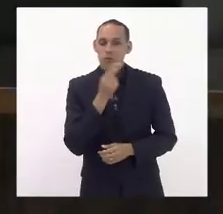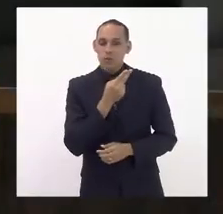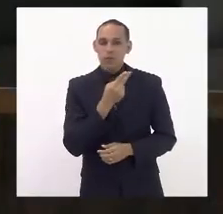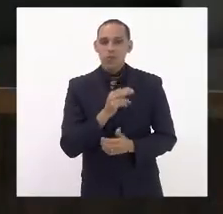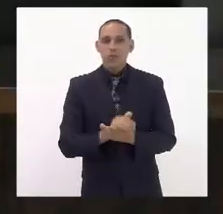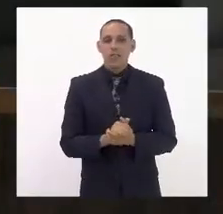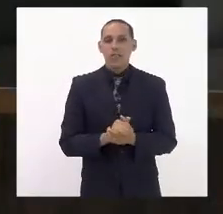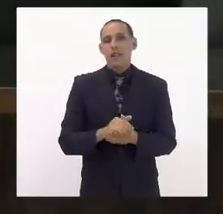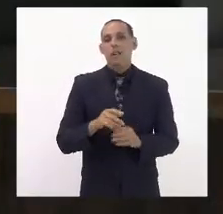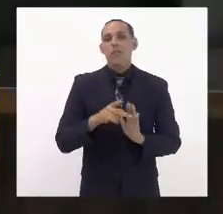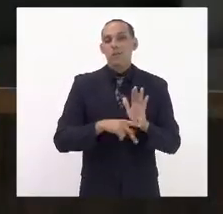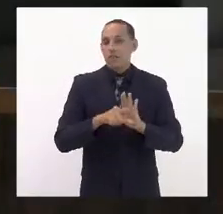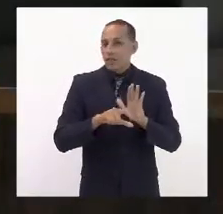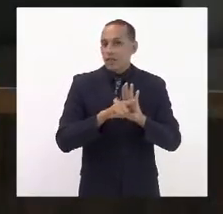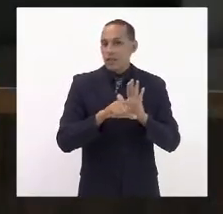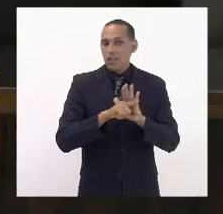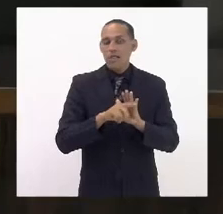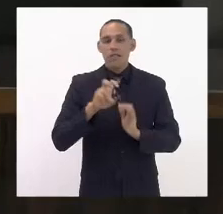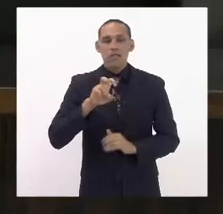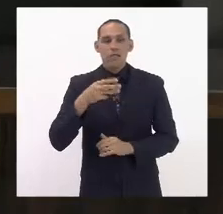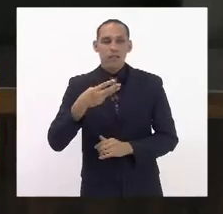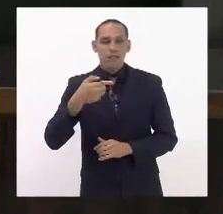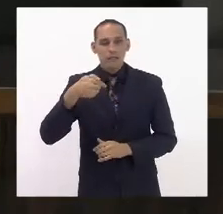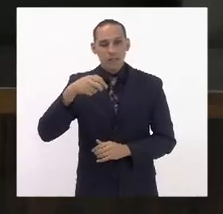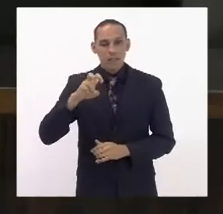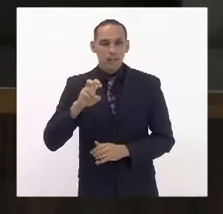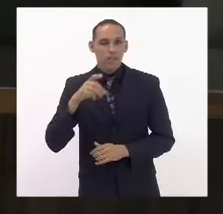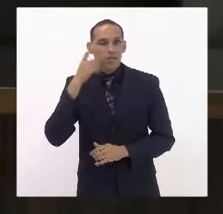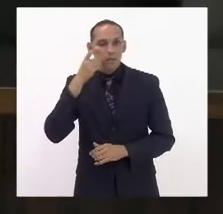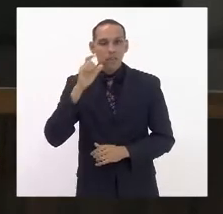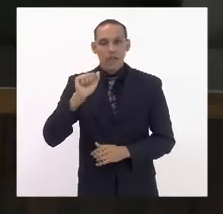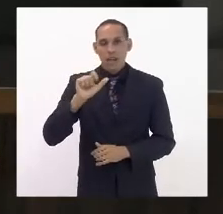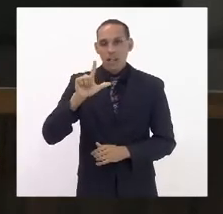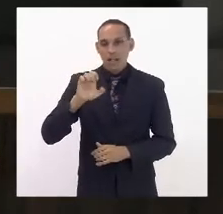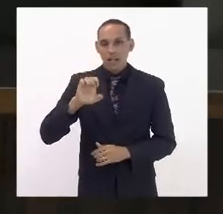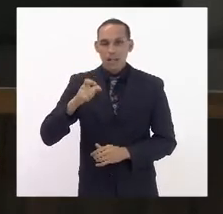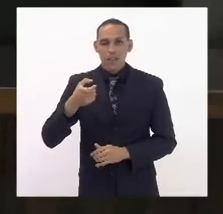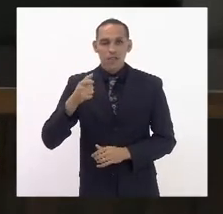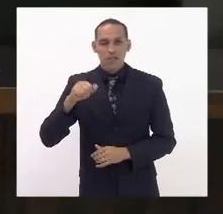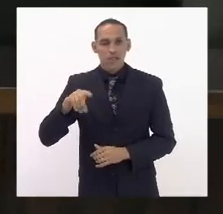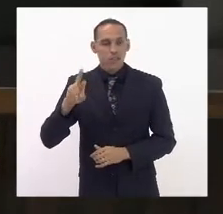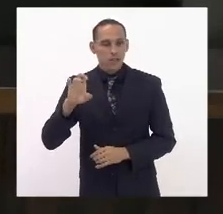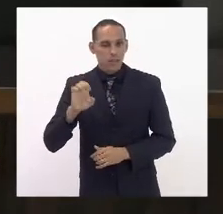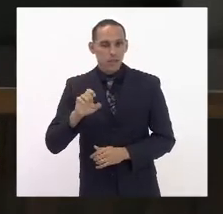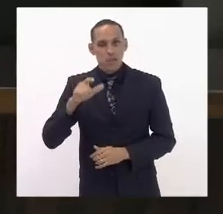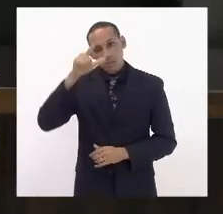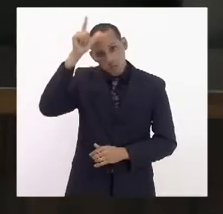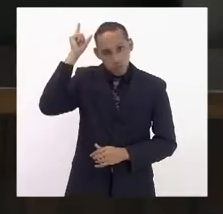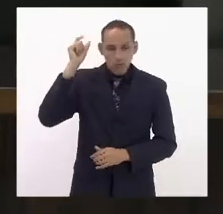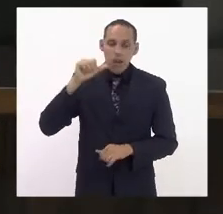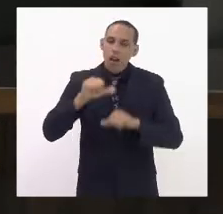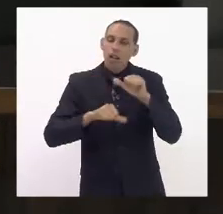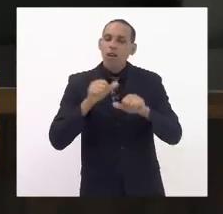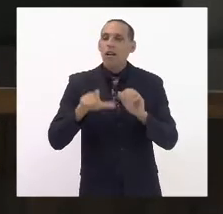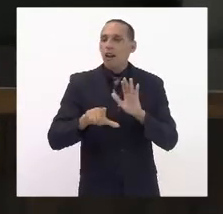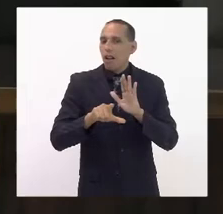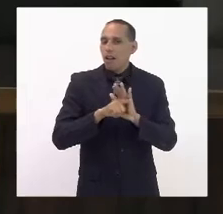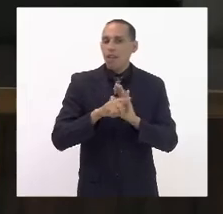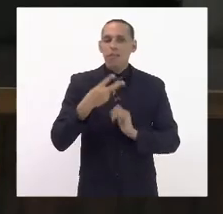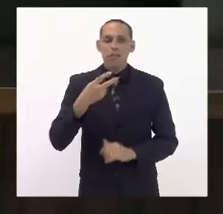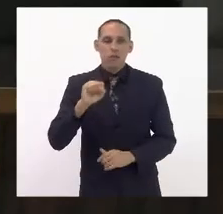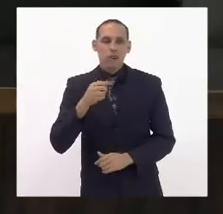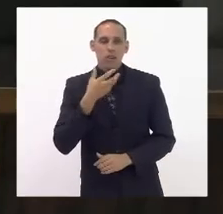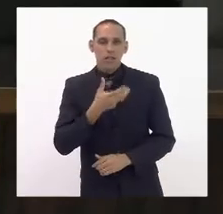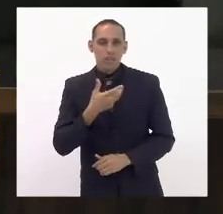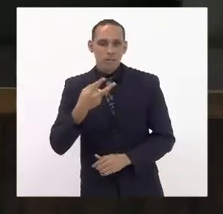projeto de lei 5375, de 22, de autoria do deputado Alexandre Freitas e Luiz Paulo, que altera a lei estadual 7174, de 28 de dezembro